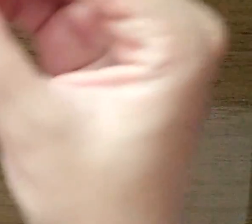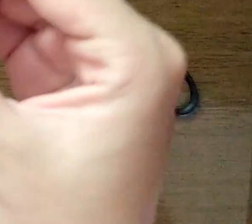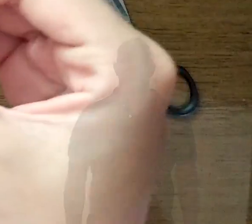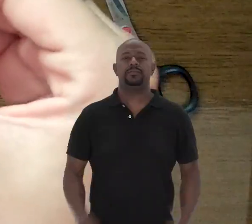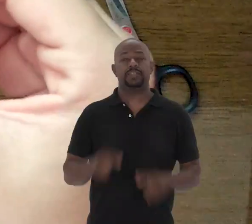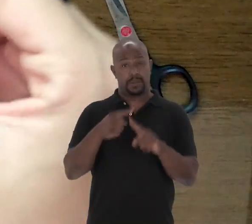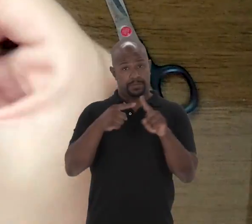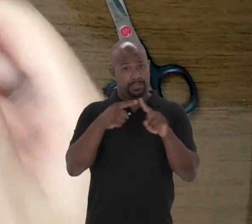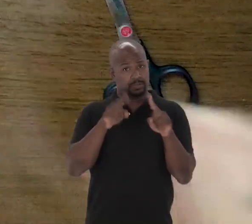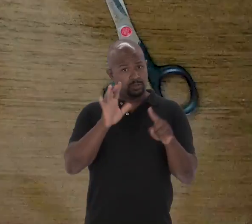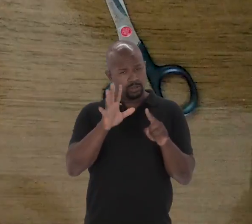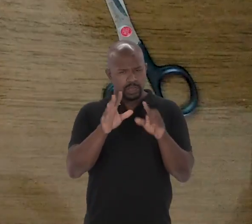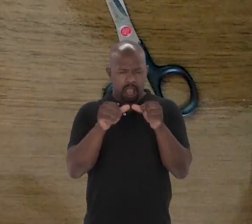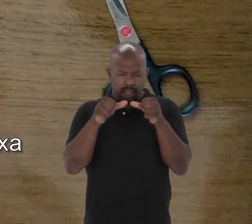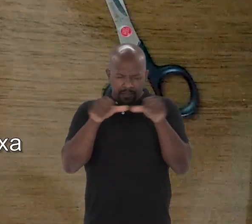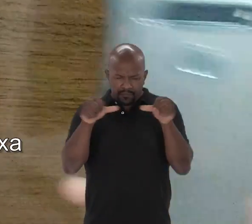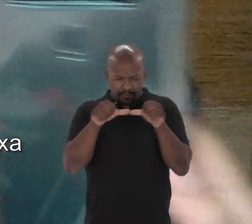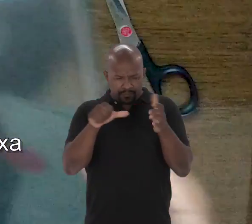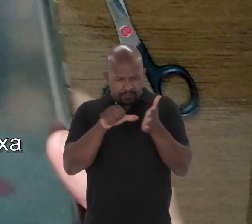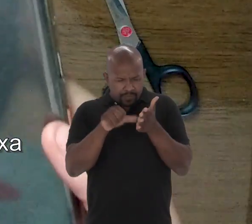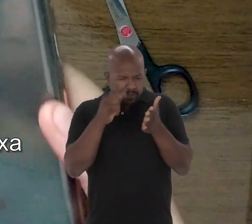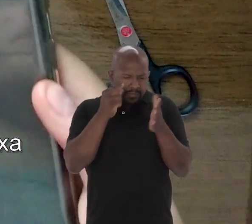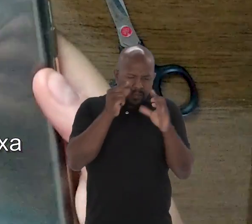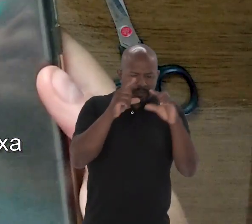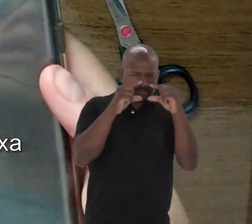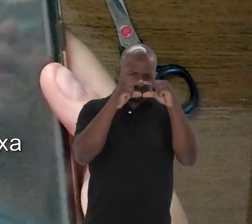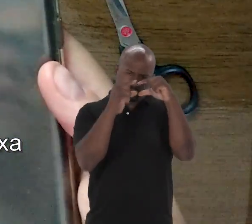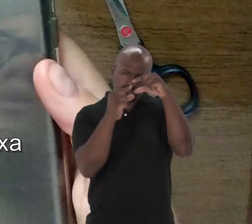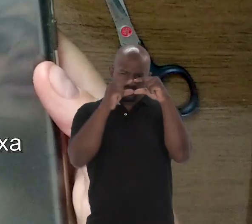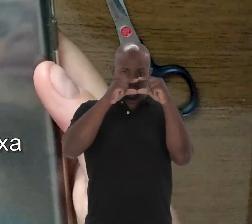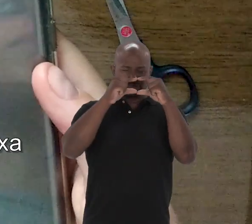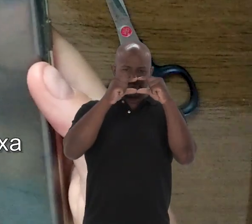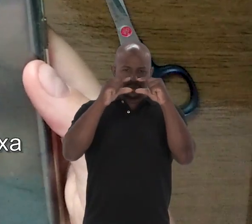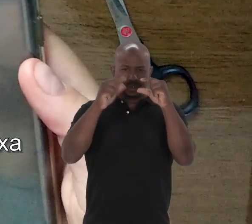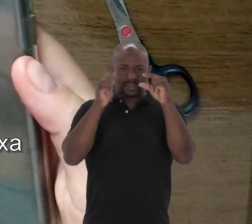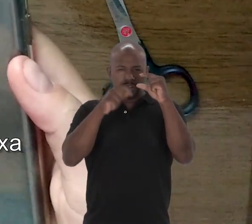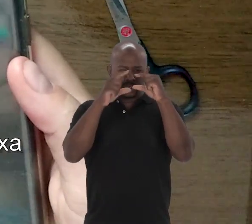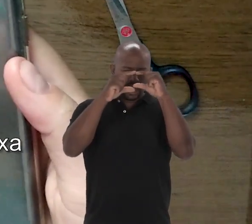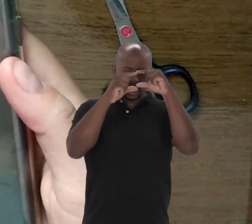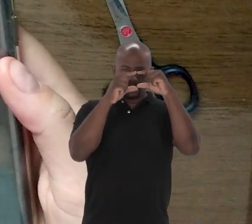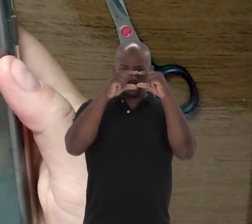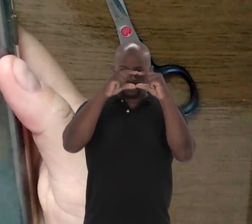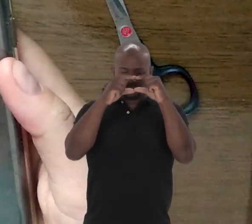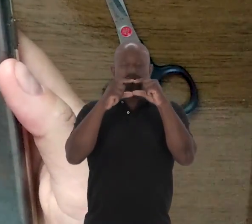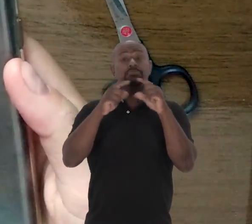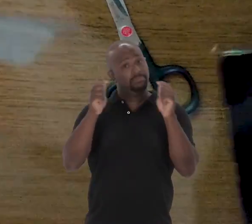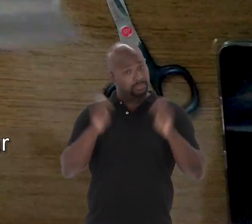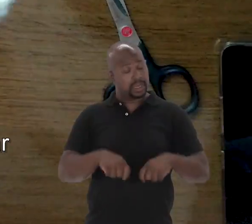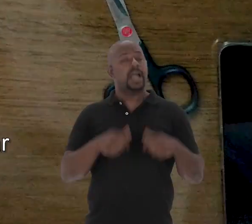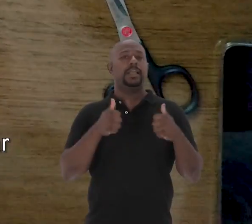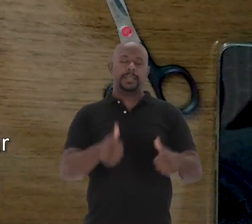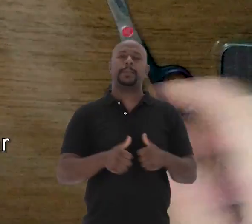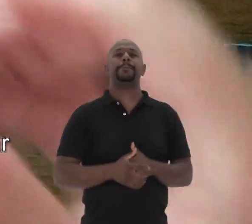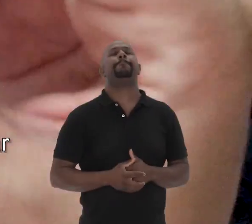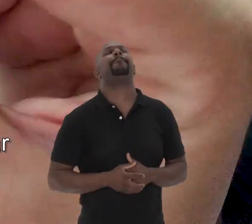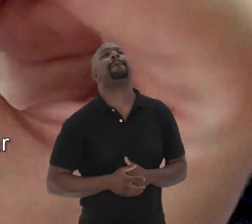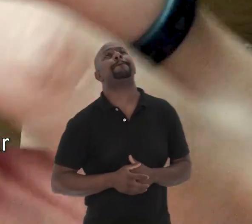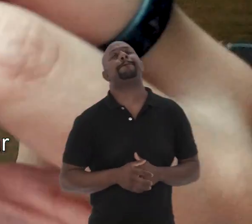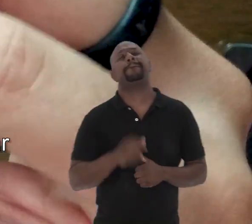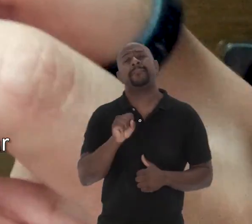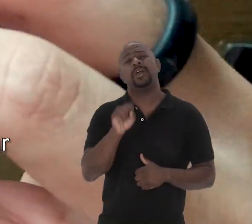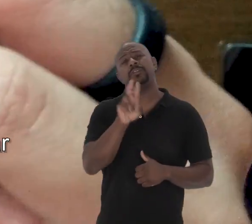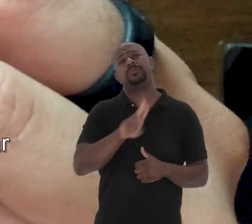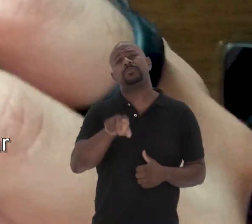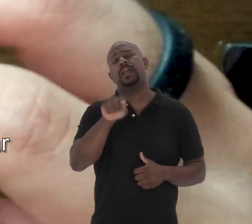um pedacinho de filtro, que a gente pode ver se encaixa. Testa aqui, no ó, celular. Câmera, encaixa. E aí, a gente pode tanto usar